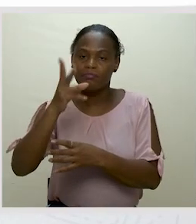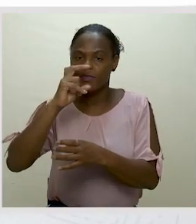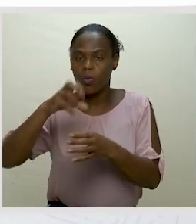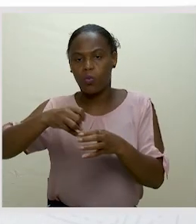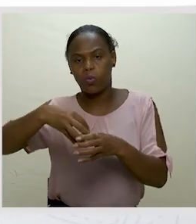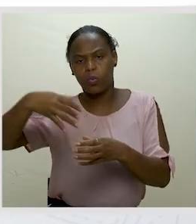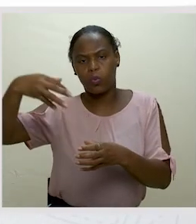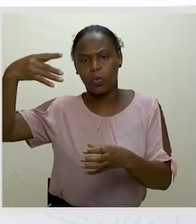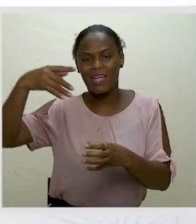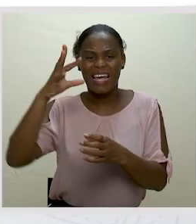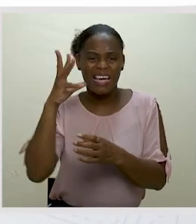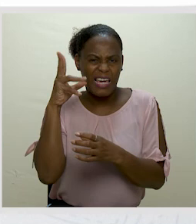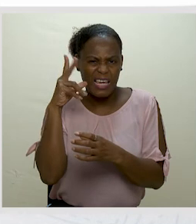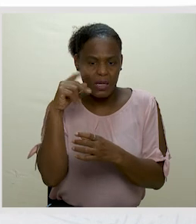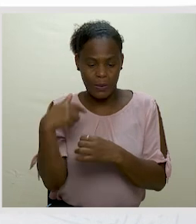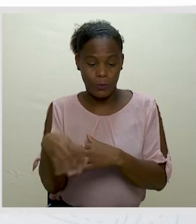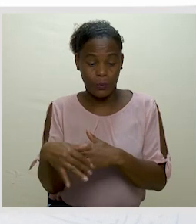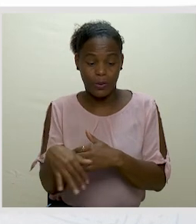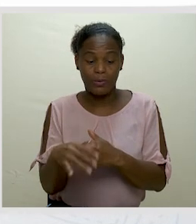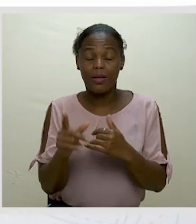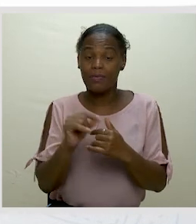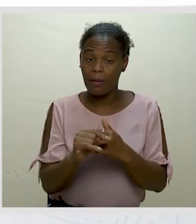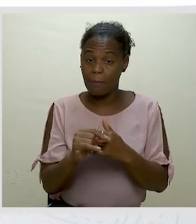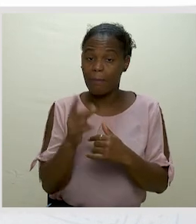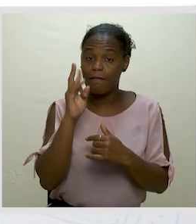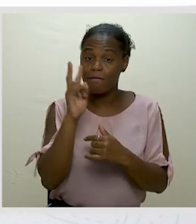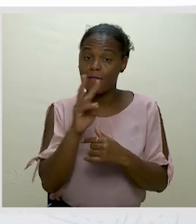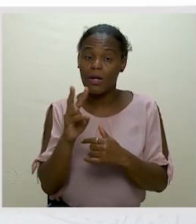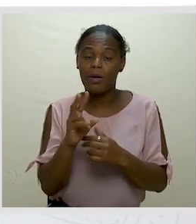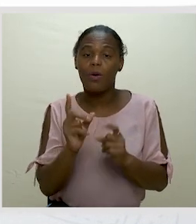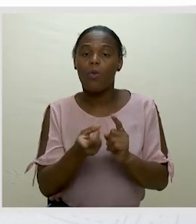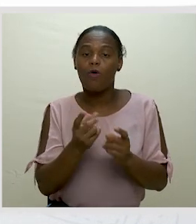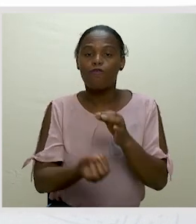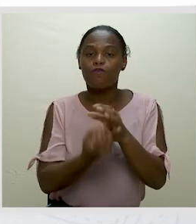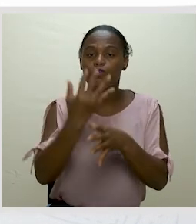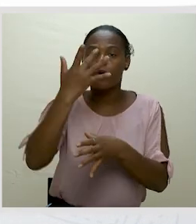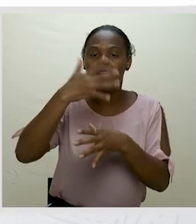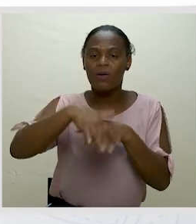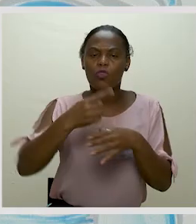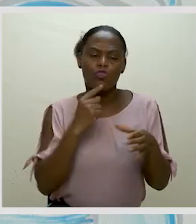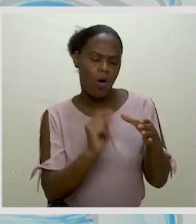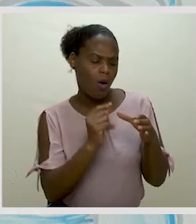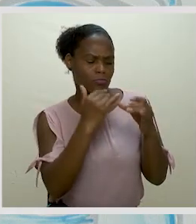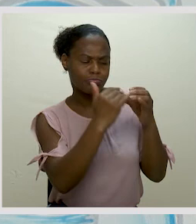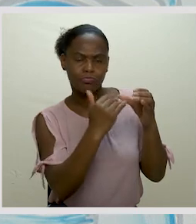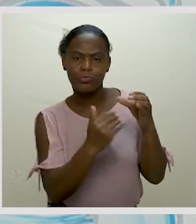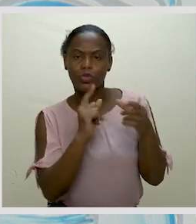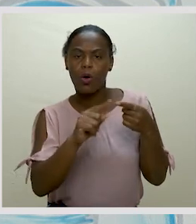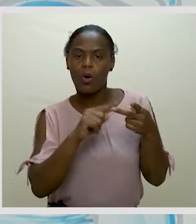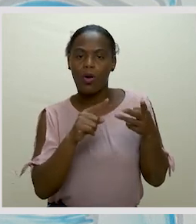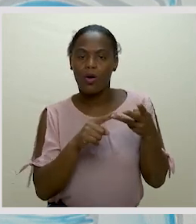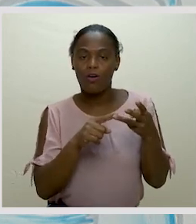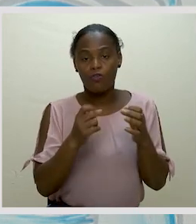altas temperaturas, né? Temperaturas altíssimas. E ainda nós vimos a constituição de um vulcão. Nós vimos que um